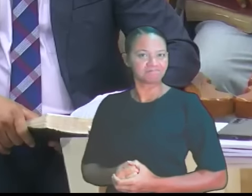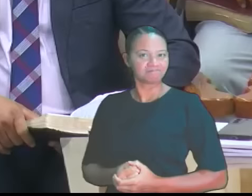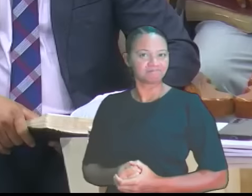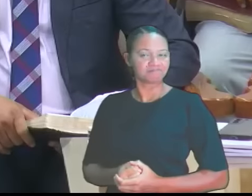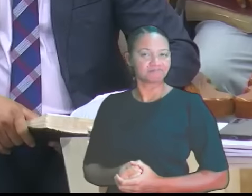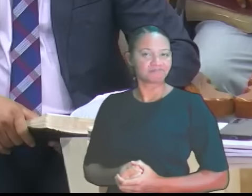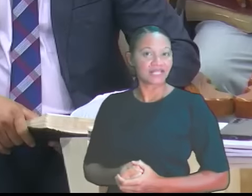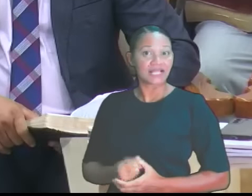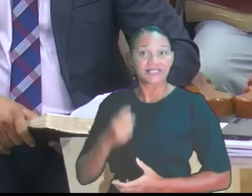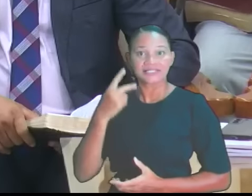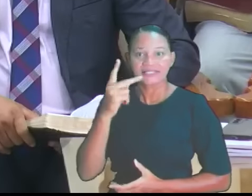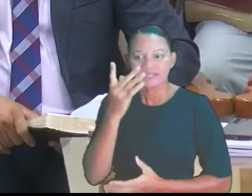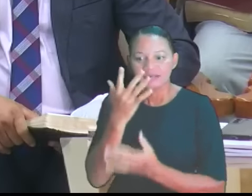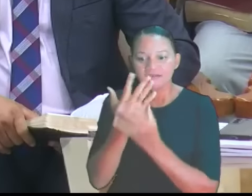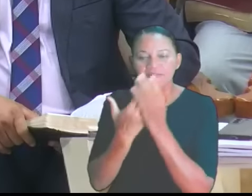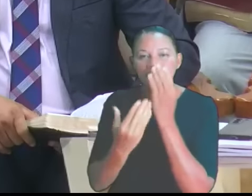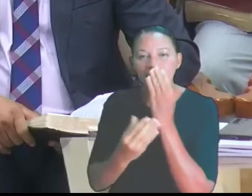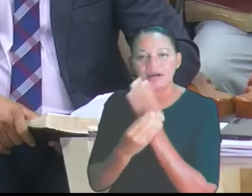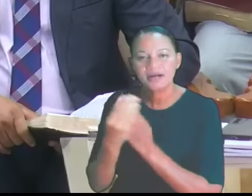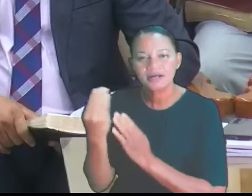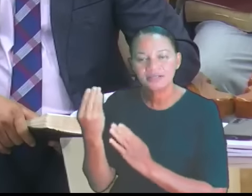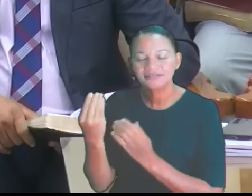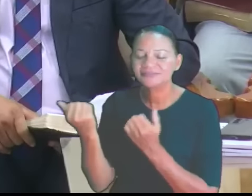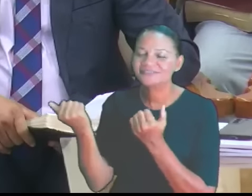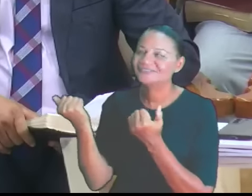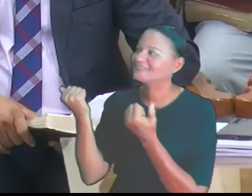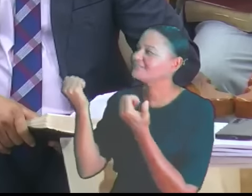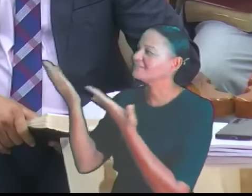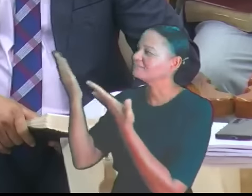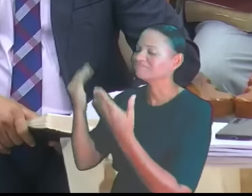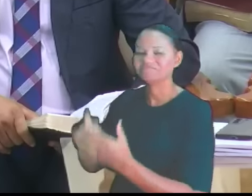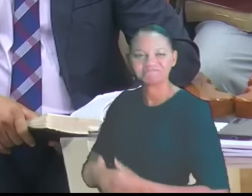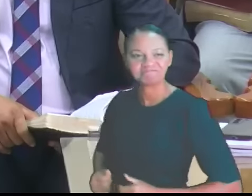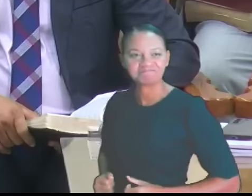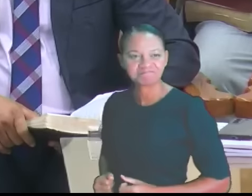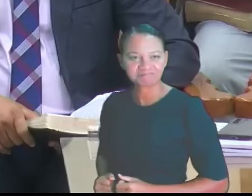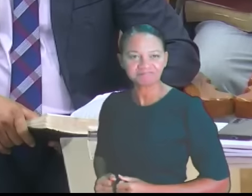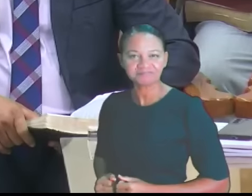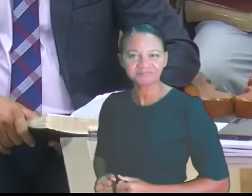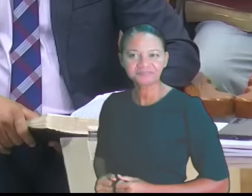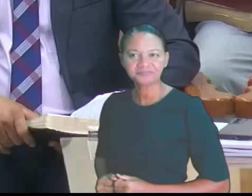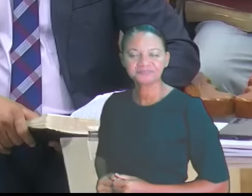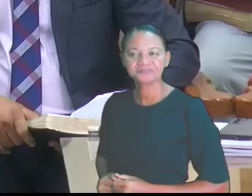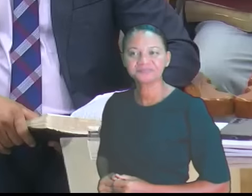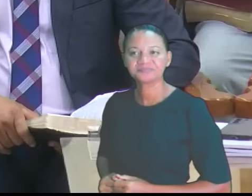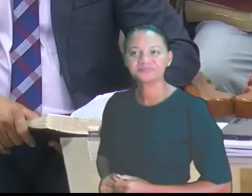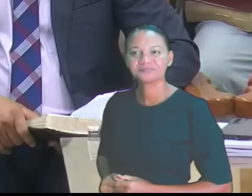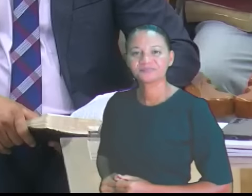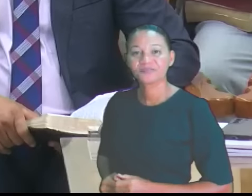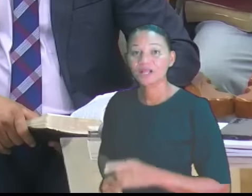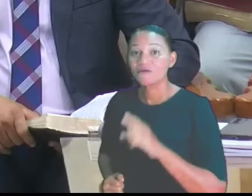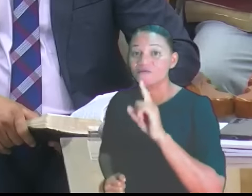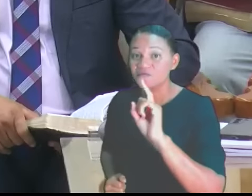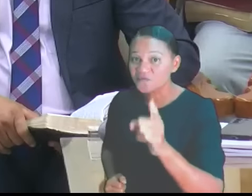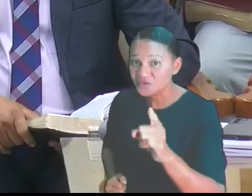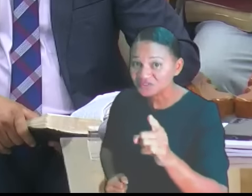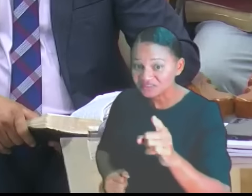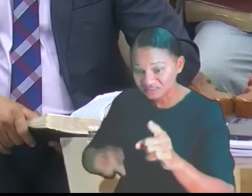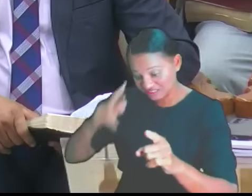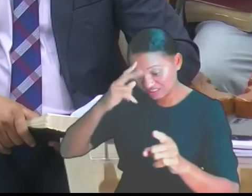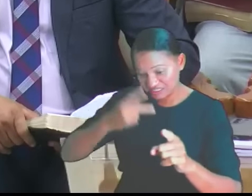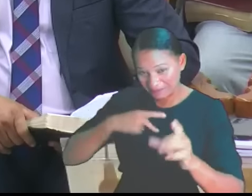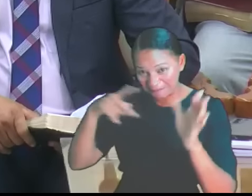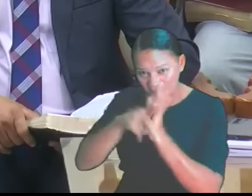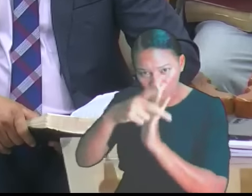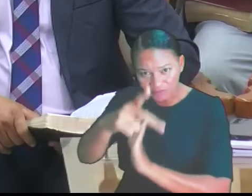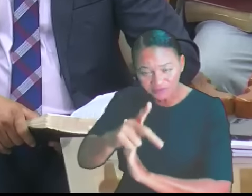e da tua mão te damos. Deixa eu lhe dizer uma coisa nessa noite: nem você é seu,